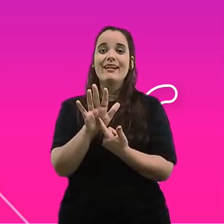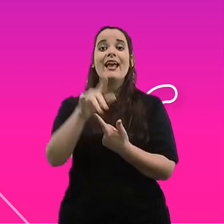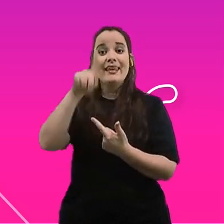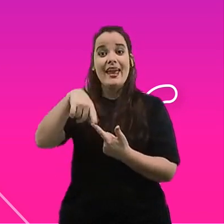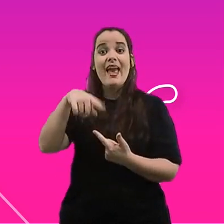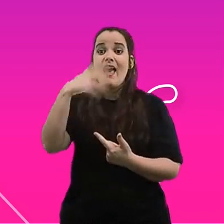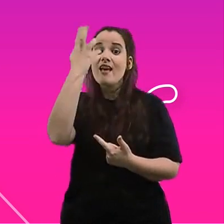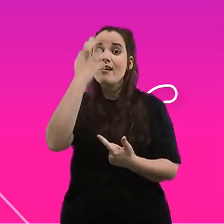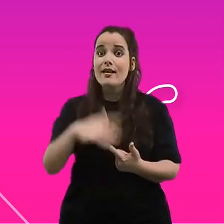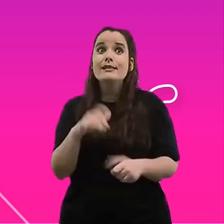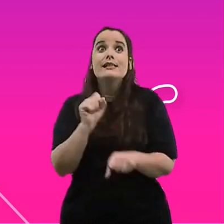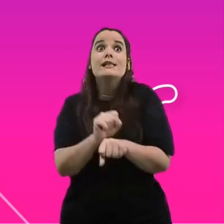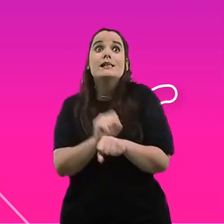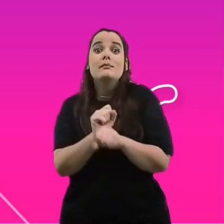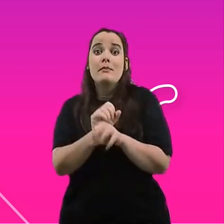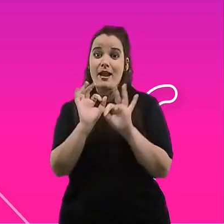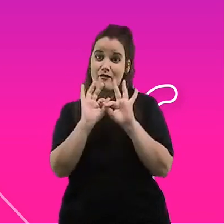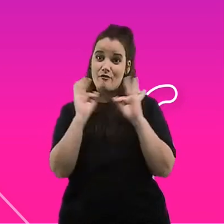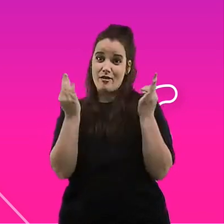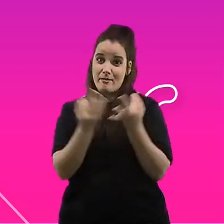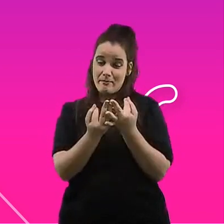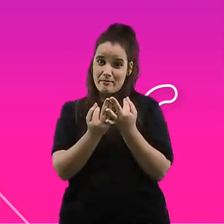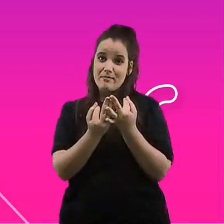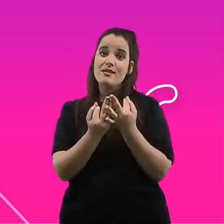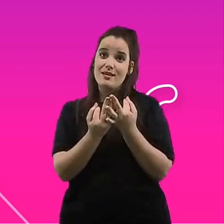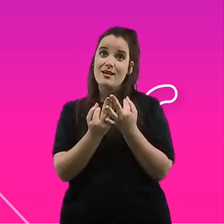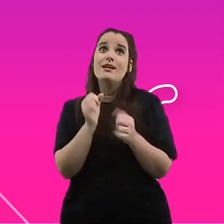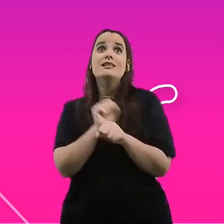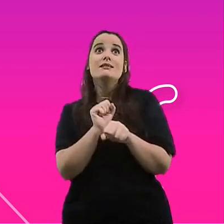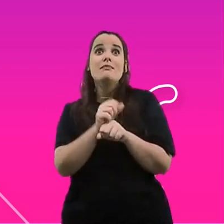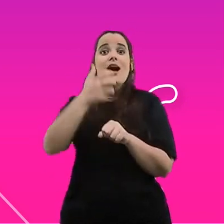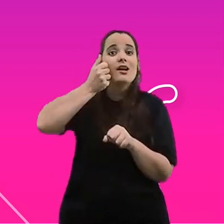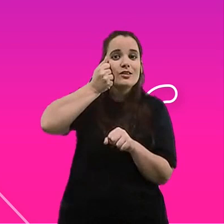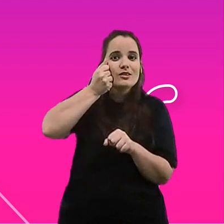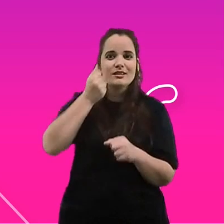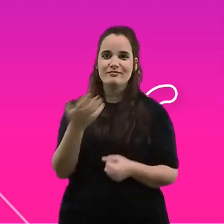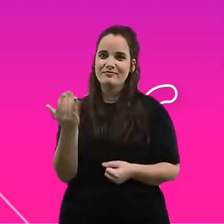de uma família e que estão por trás desses dados.